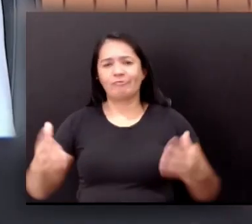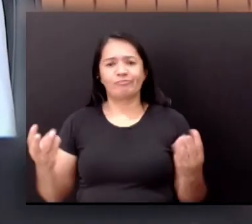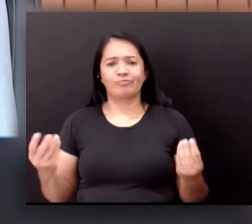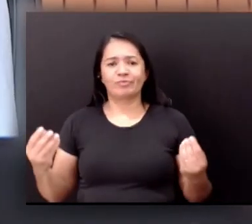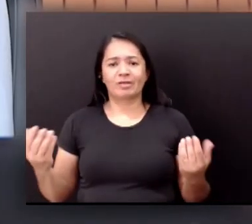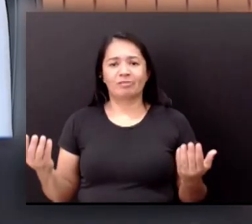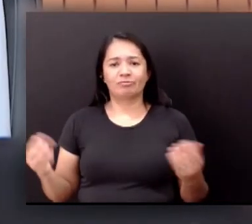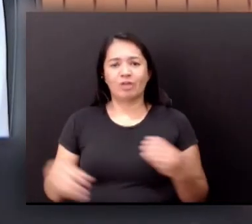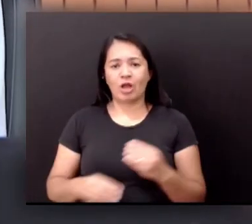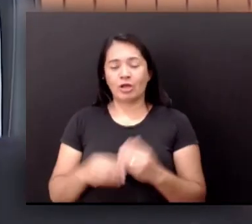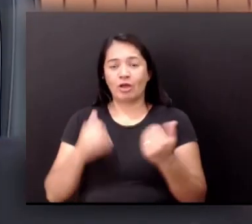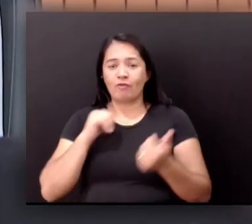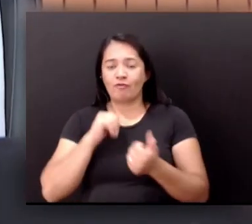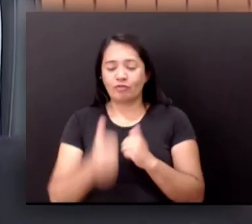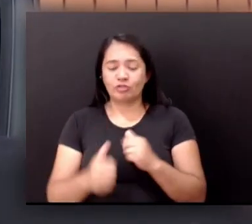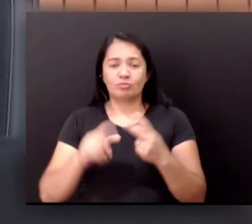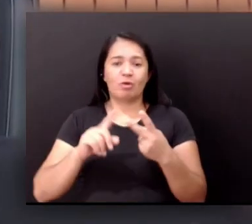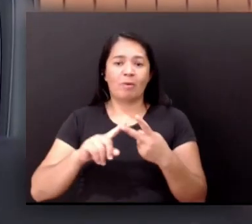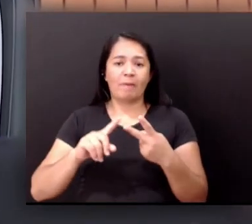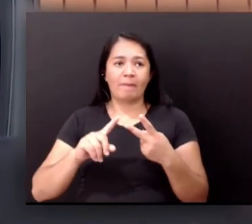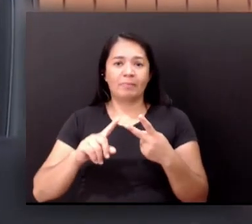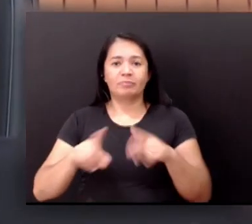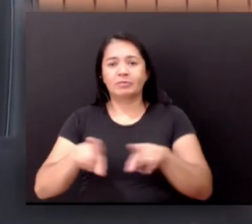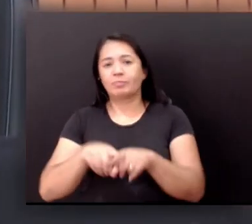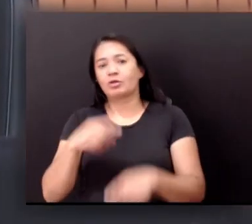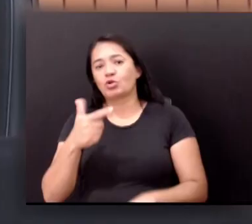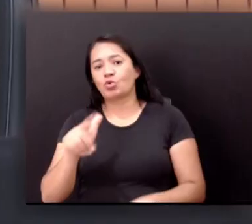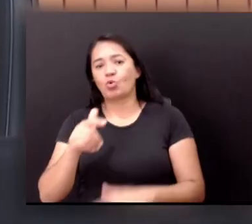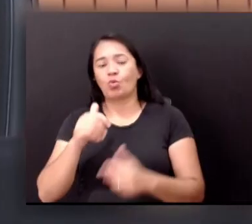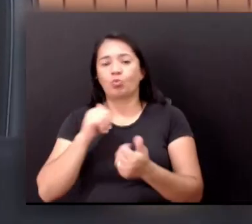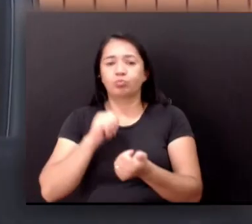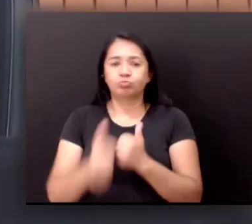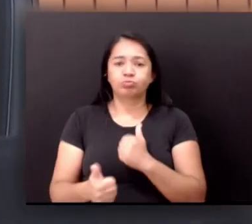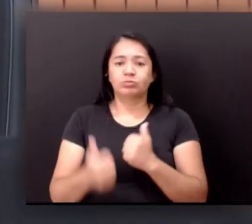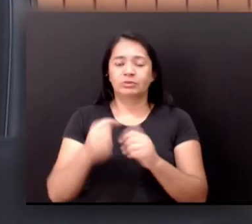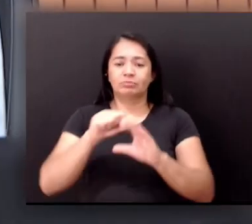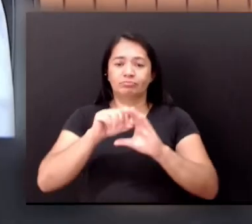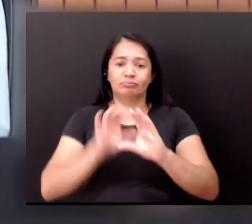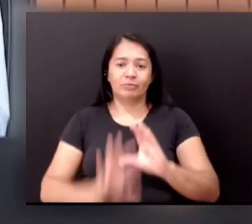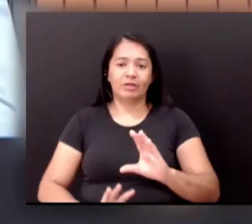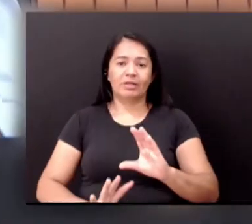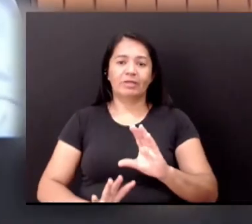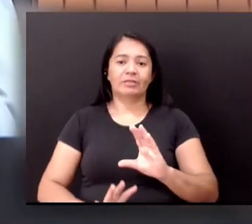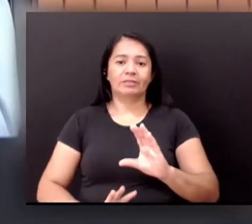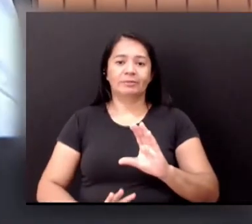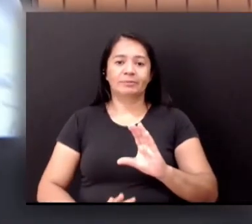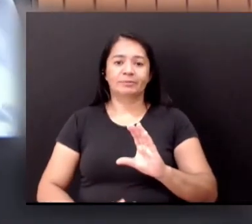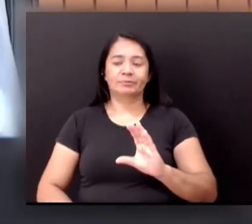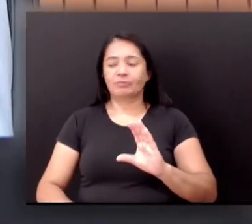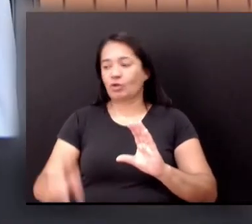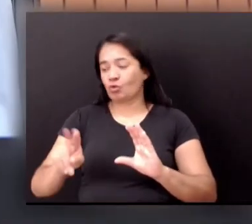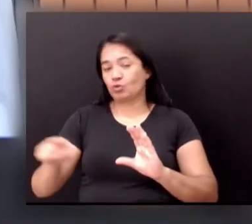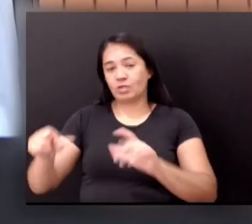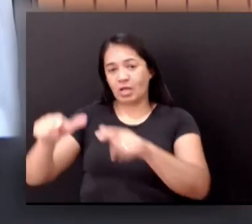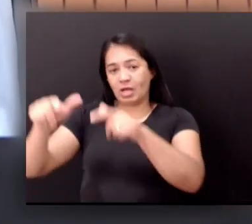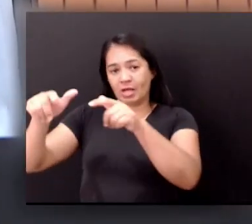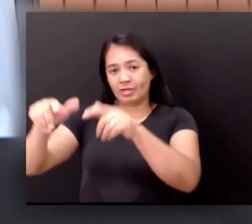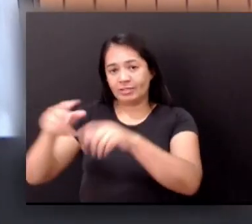mas também outros esportes que tenham essa característica, o uso daquele gramado, enfim,